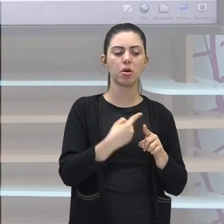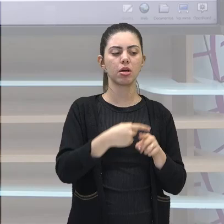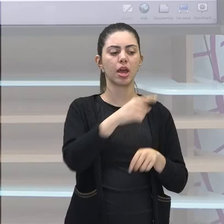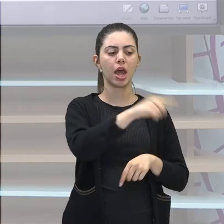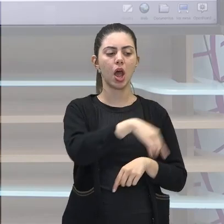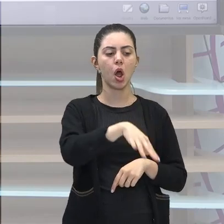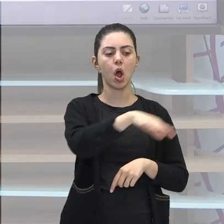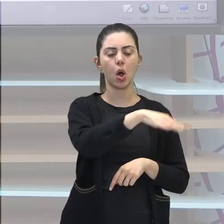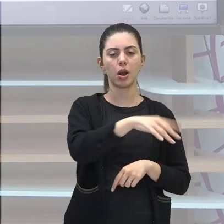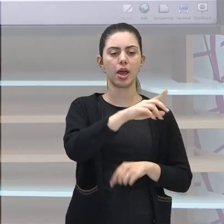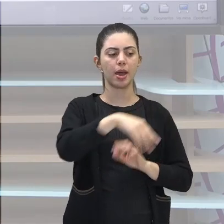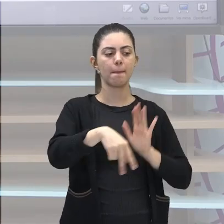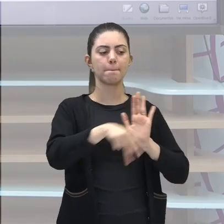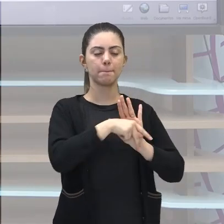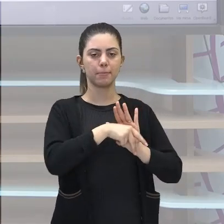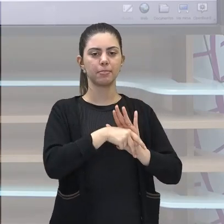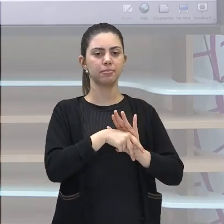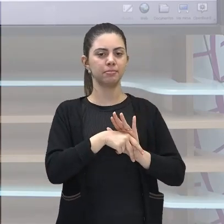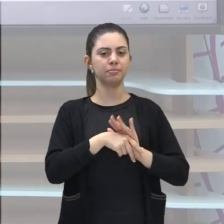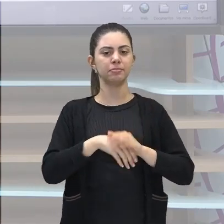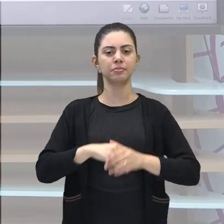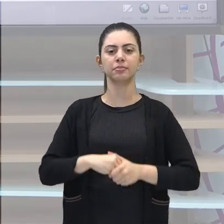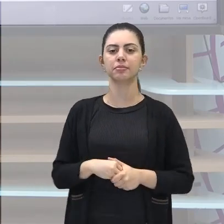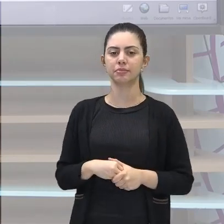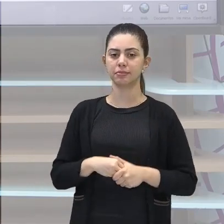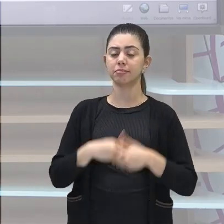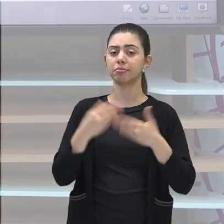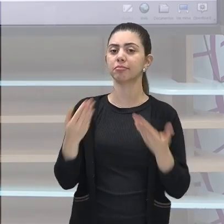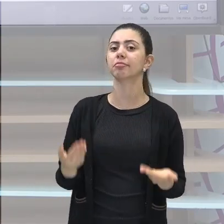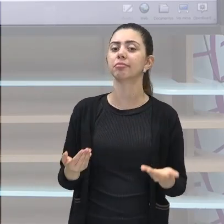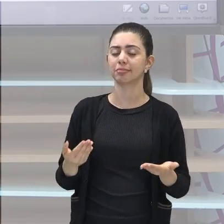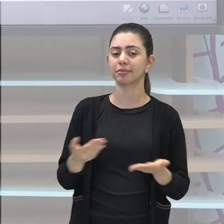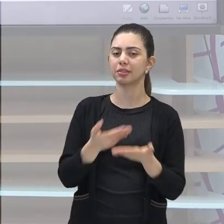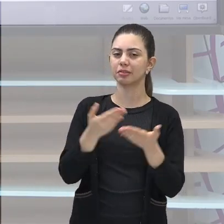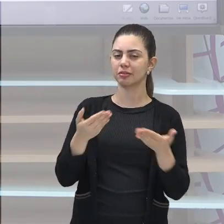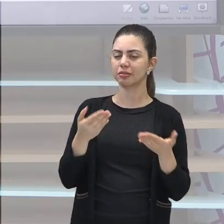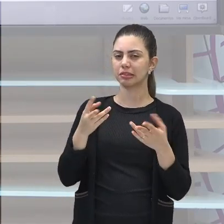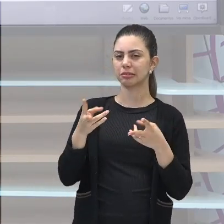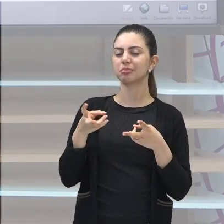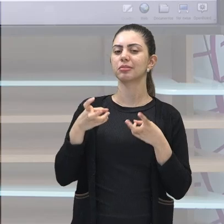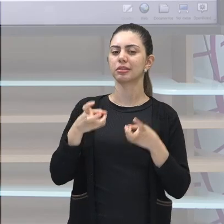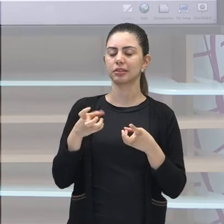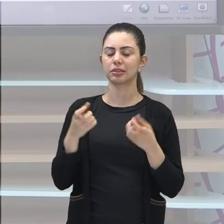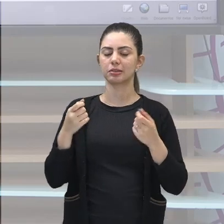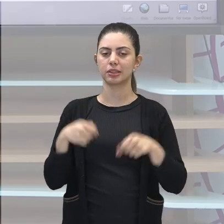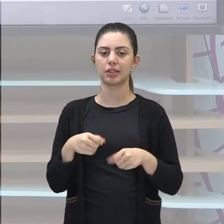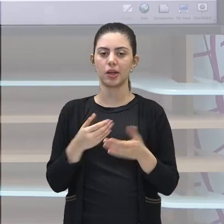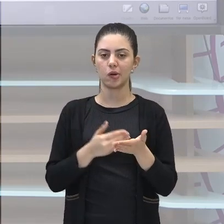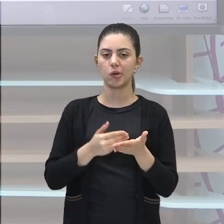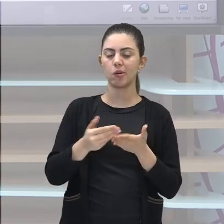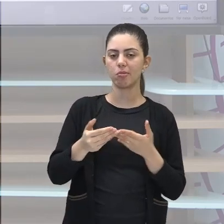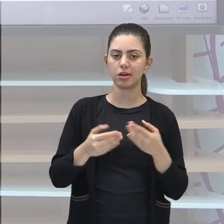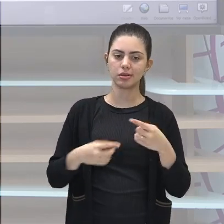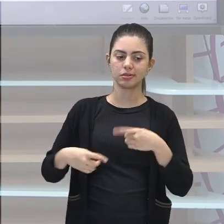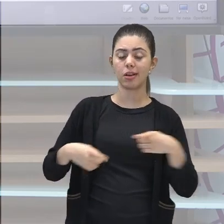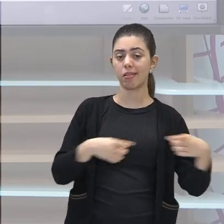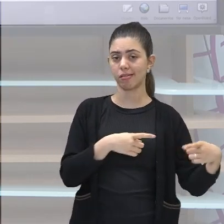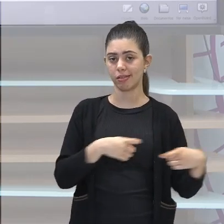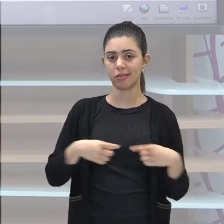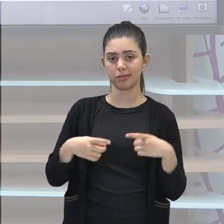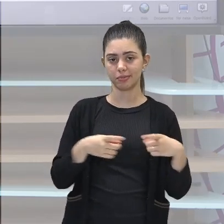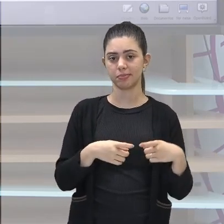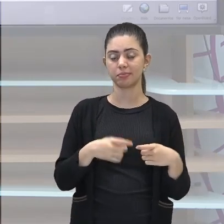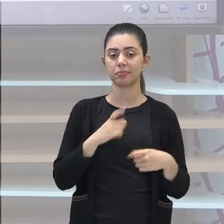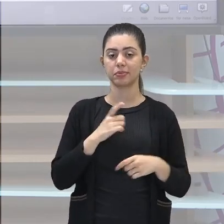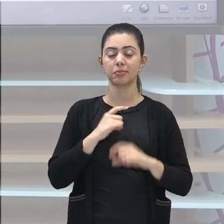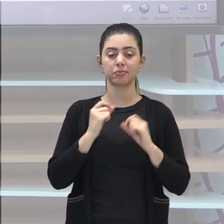território é nosso. E é assim que você, né, encaixa esse conflito